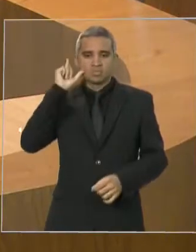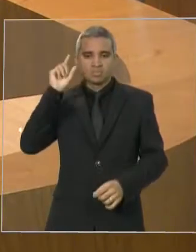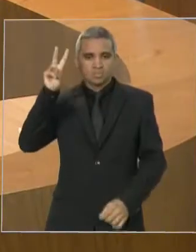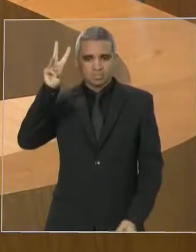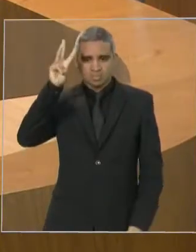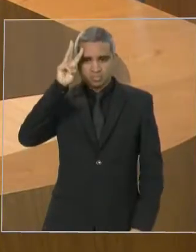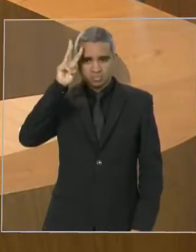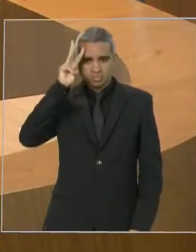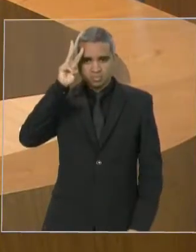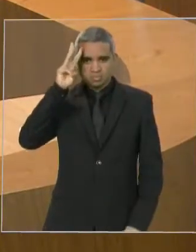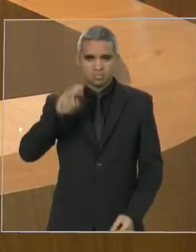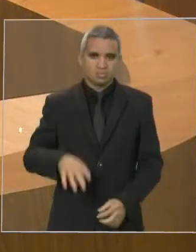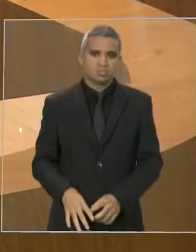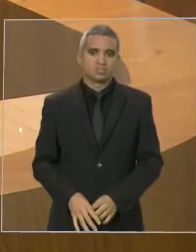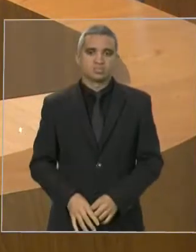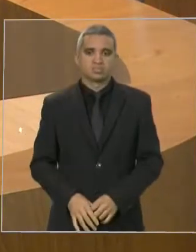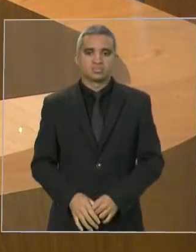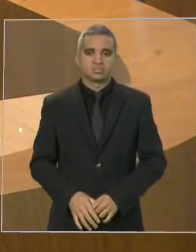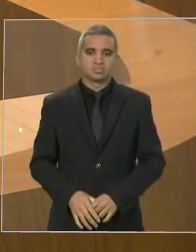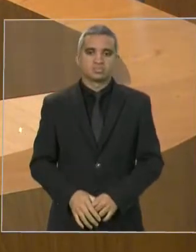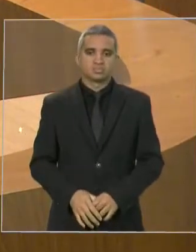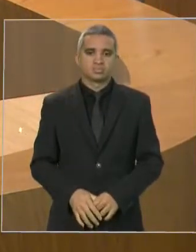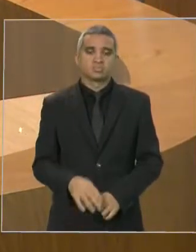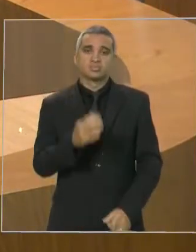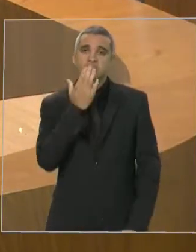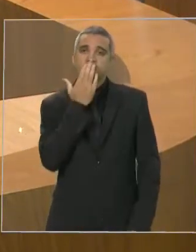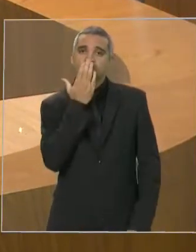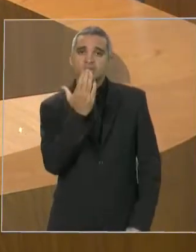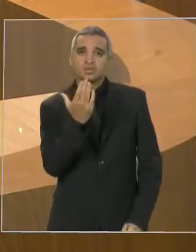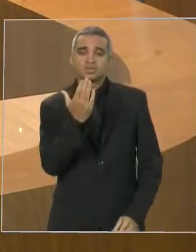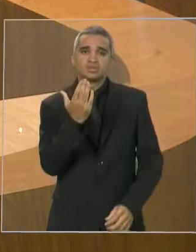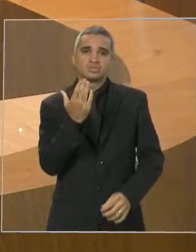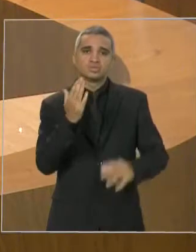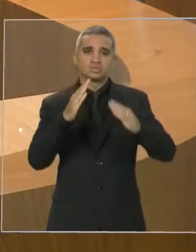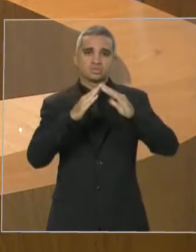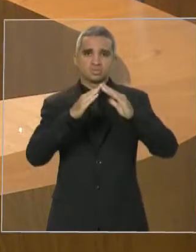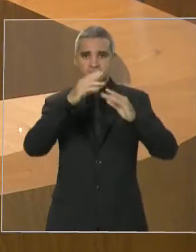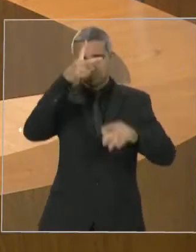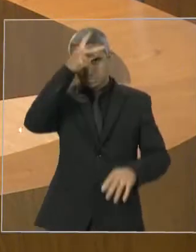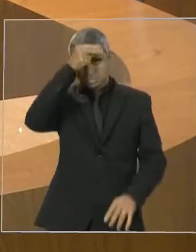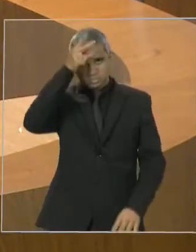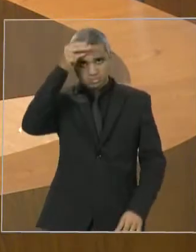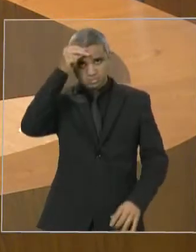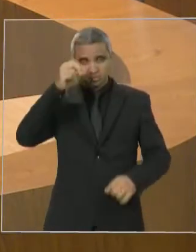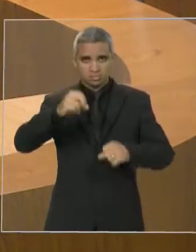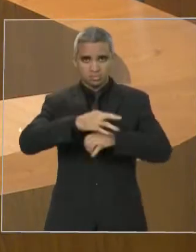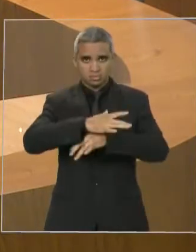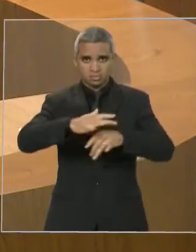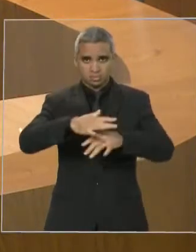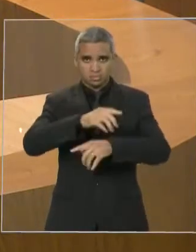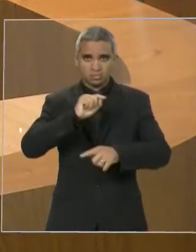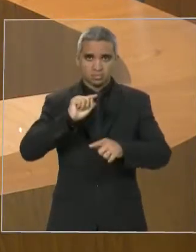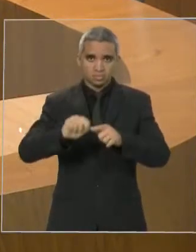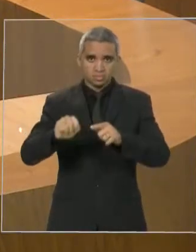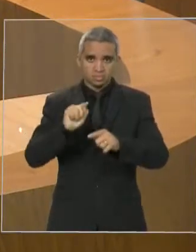terça-feira, em frente à prefeitura da cidade de Pinheiro,